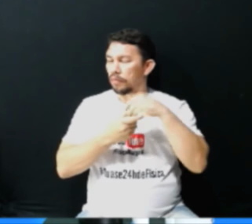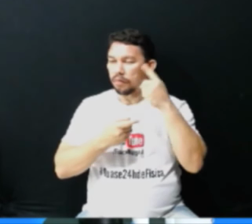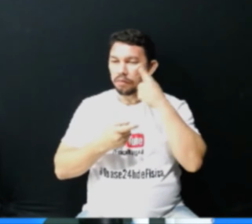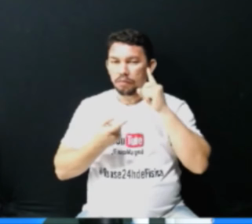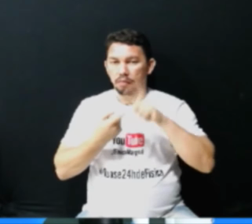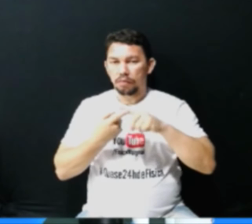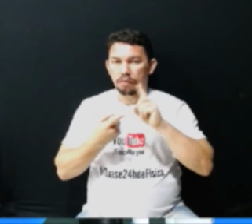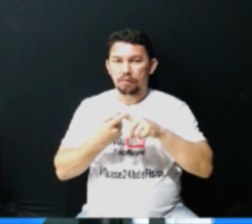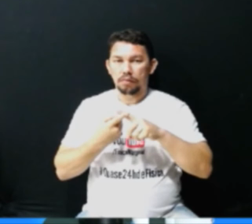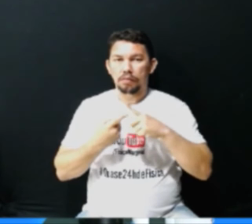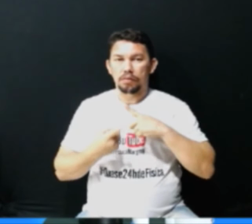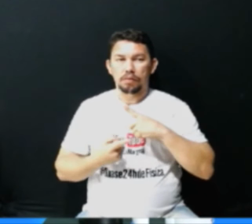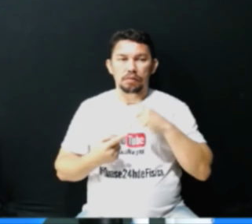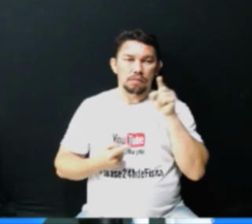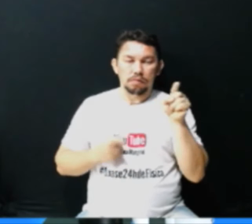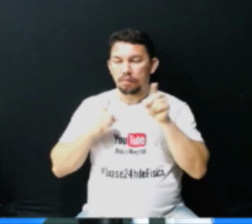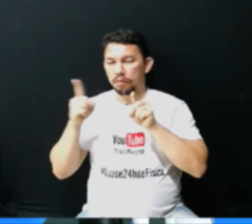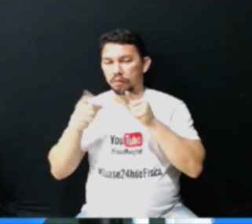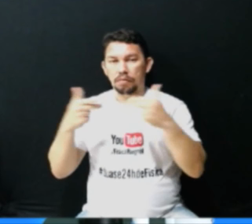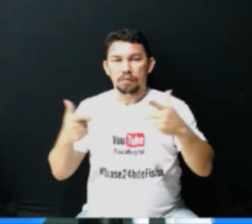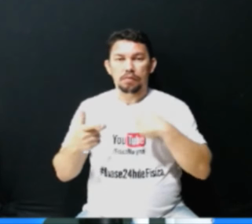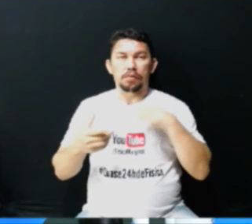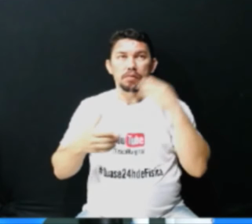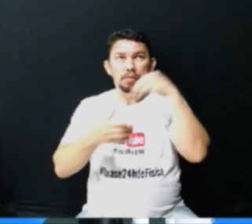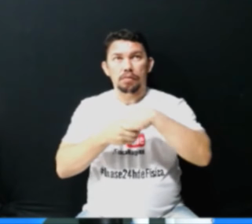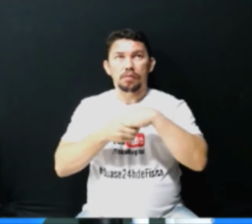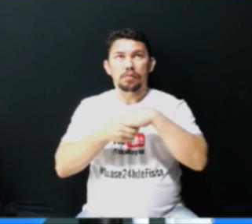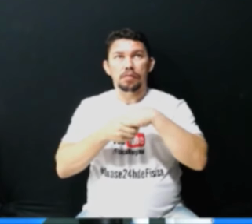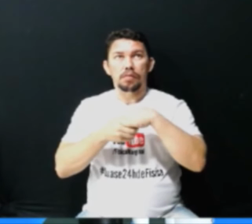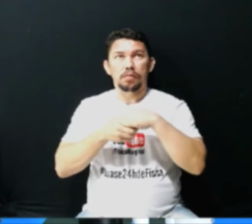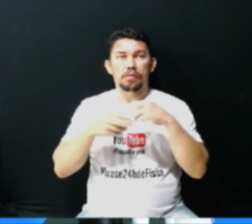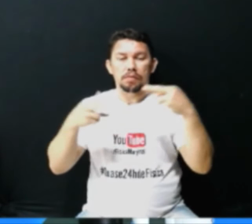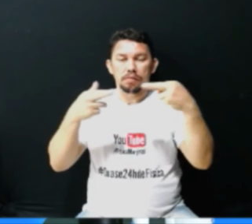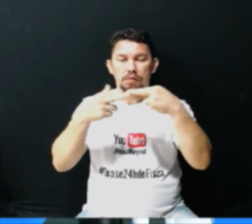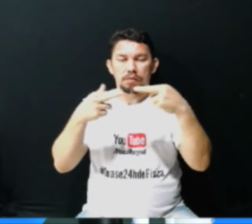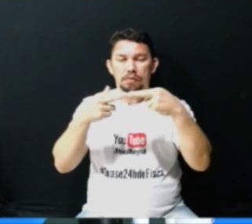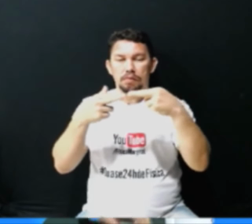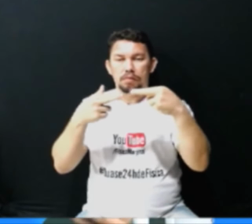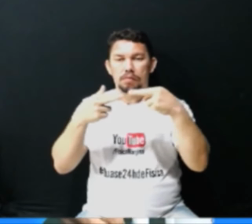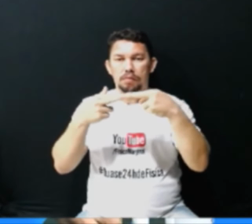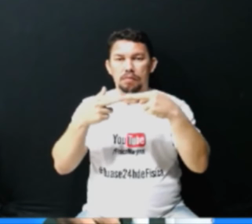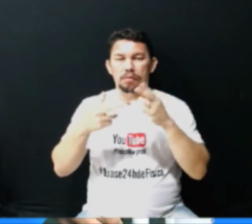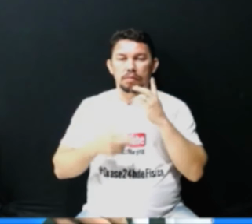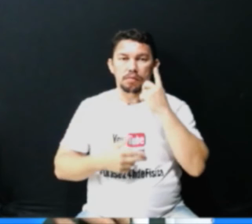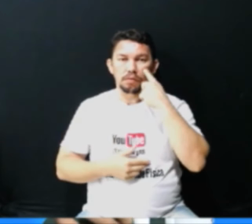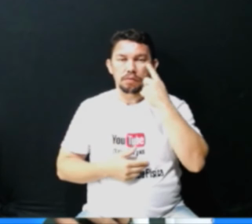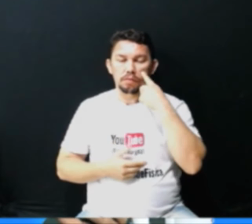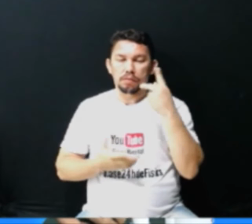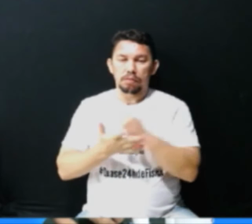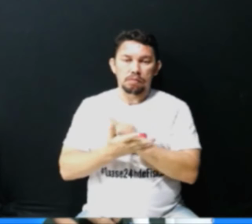esse aqui, vou colocar em paralelo com esse aqui, e vamos ver o que acontece quando eu solto.